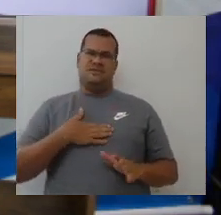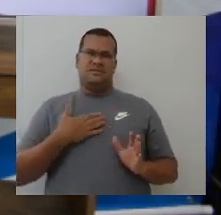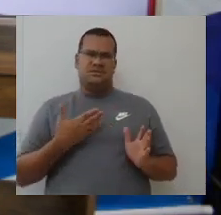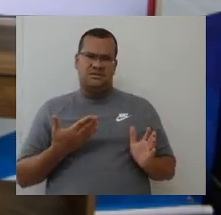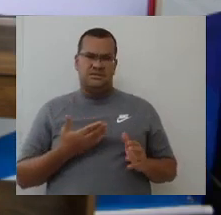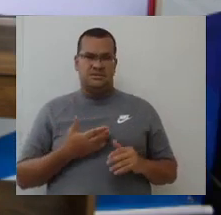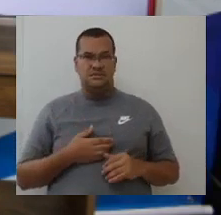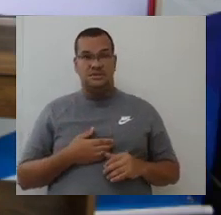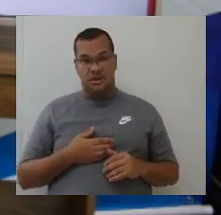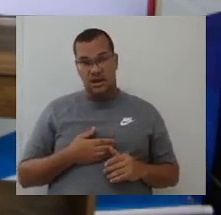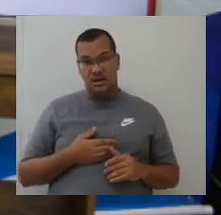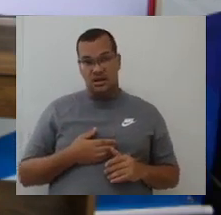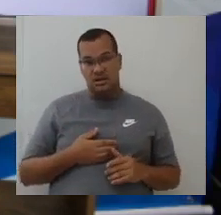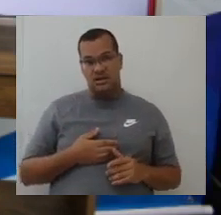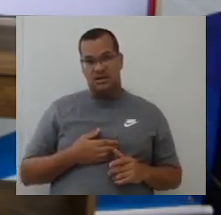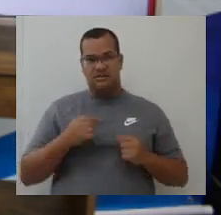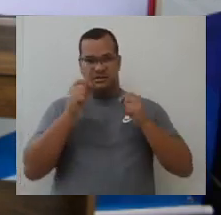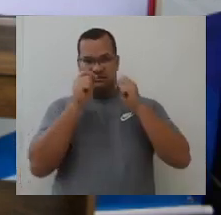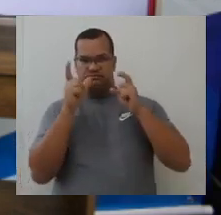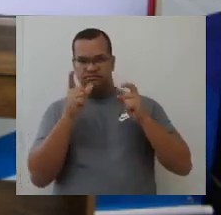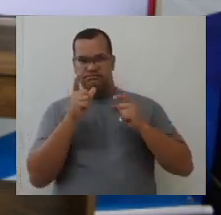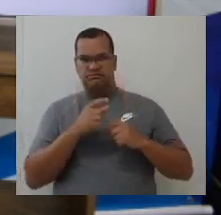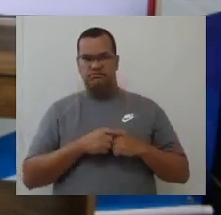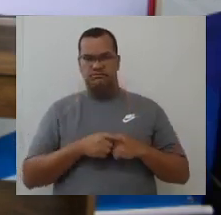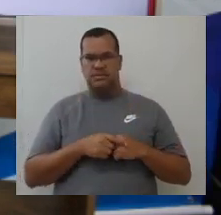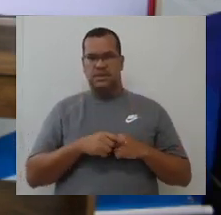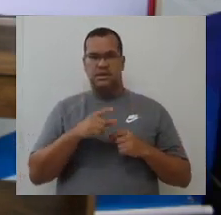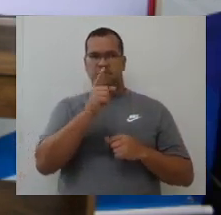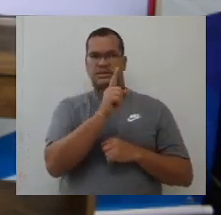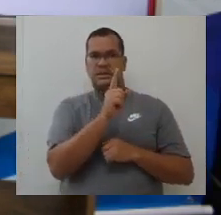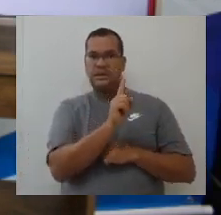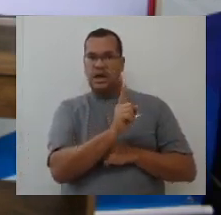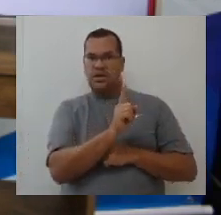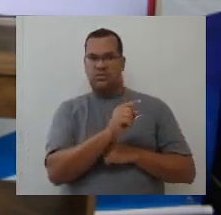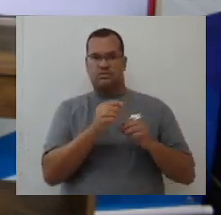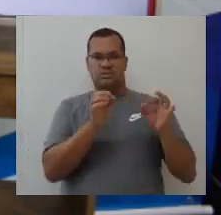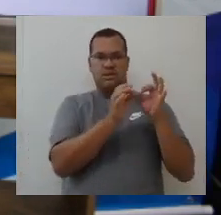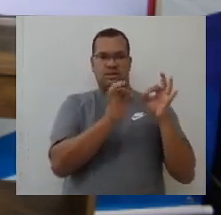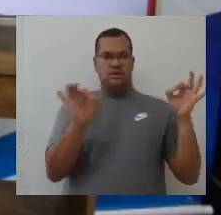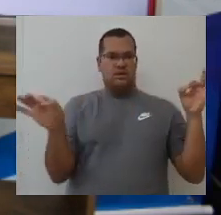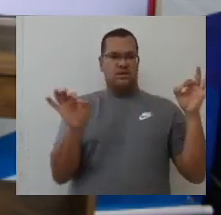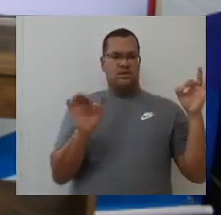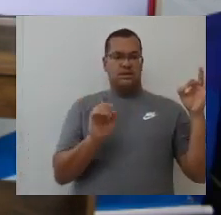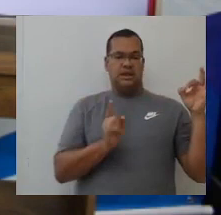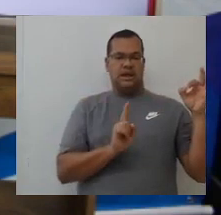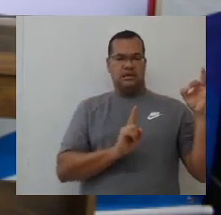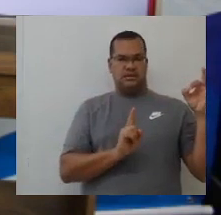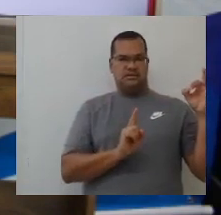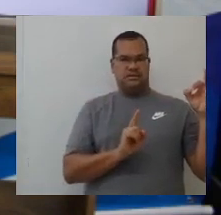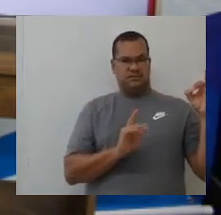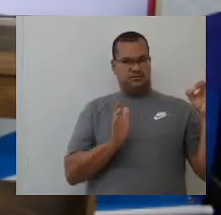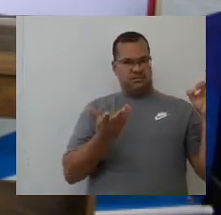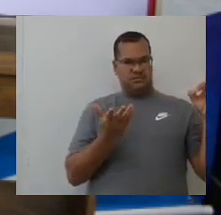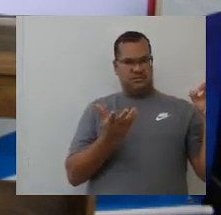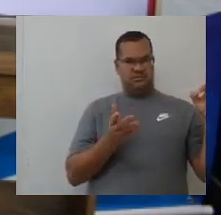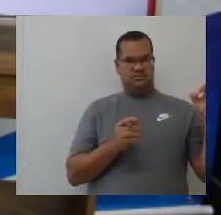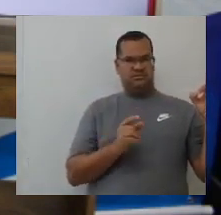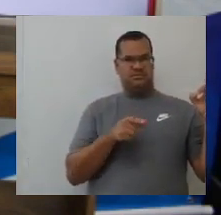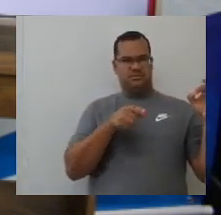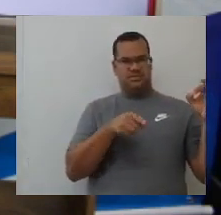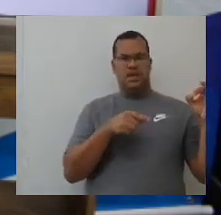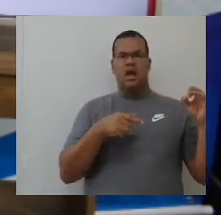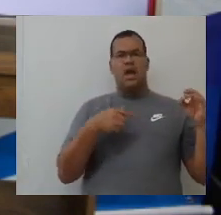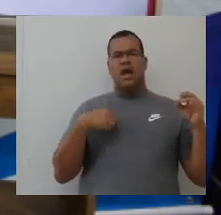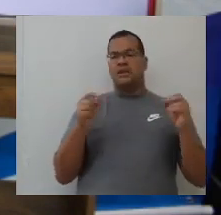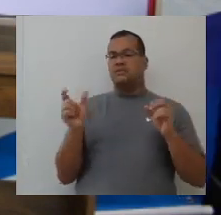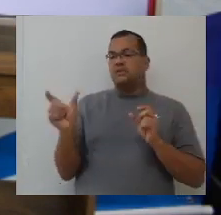Está? Quando eu digo você não está feliz, a minha oração é uma oração negativa. Então, significa que a minha question